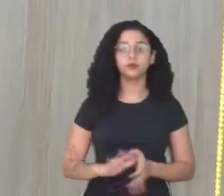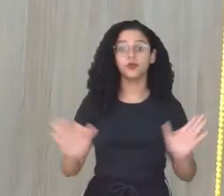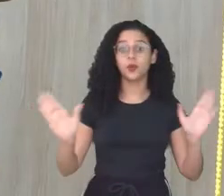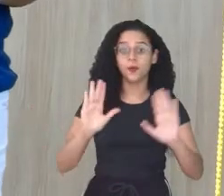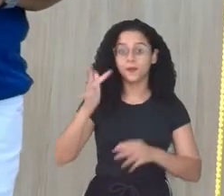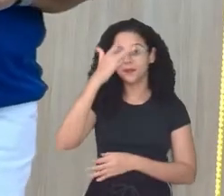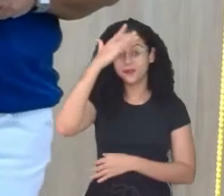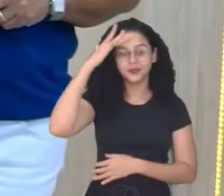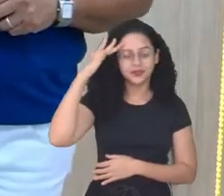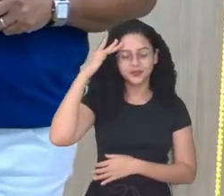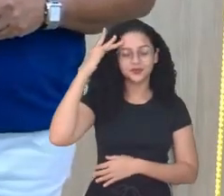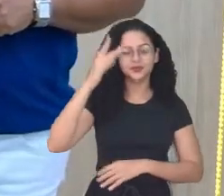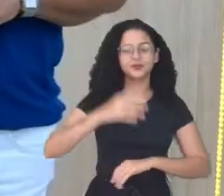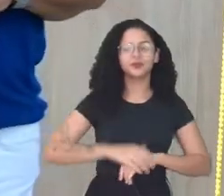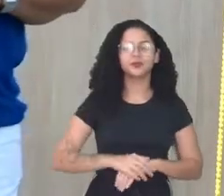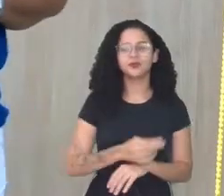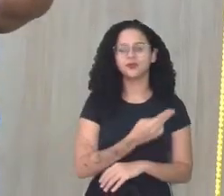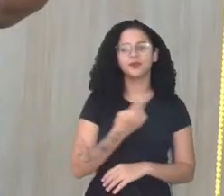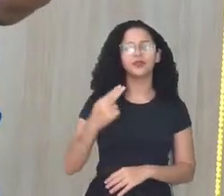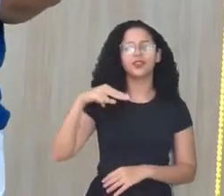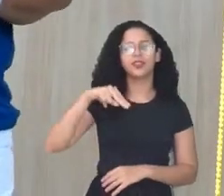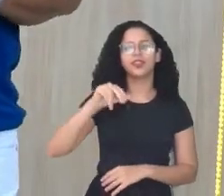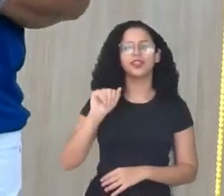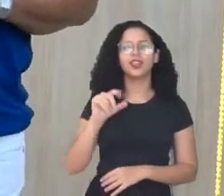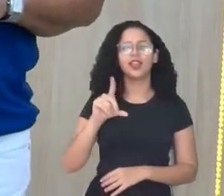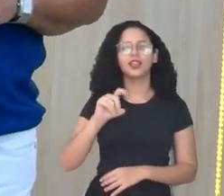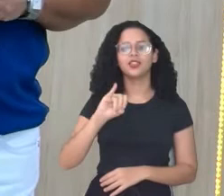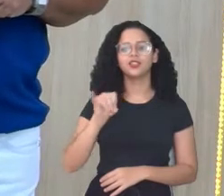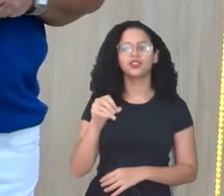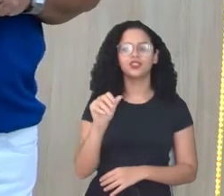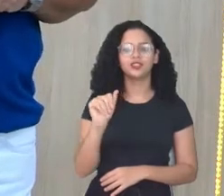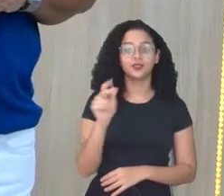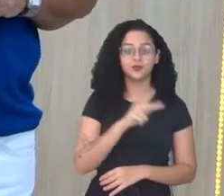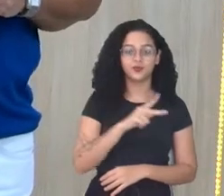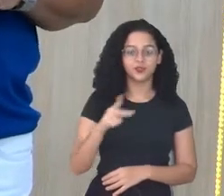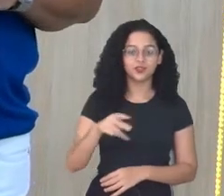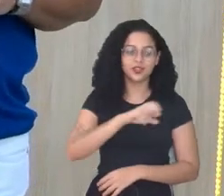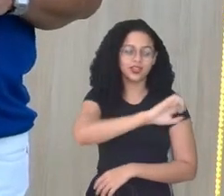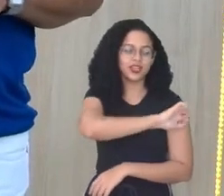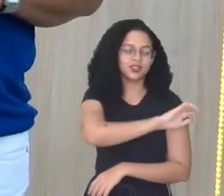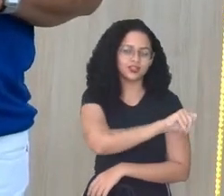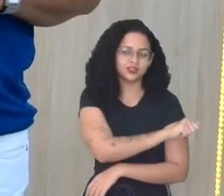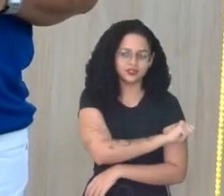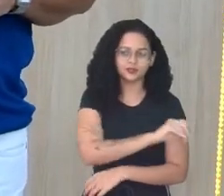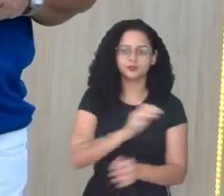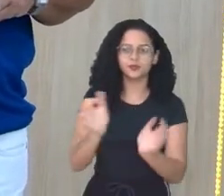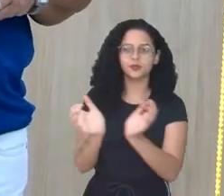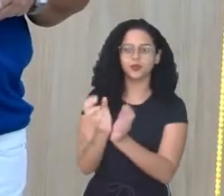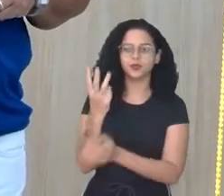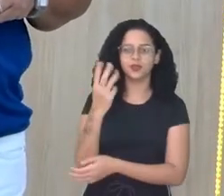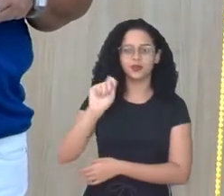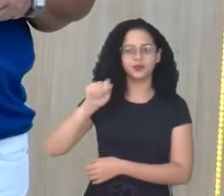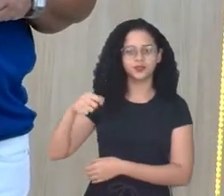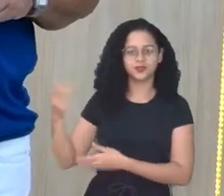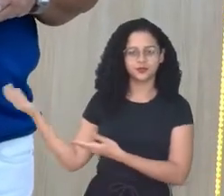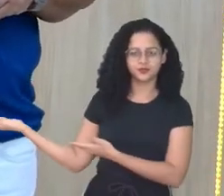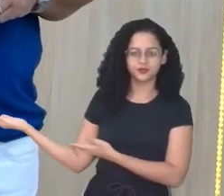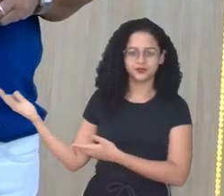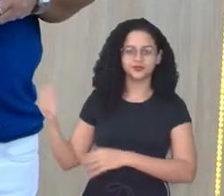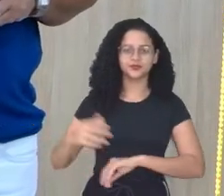Olá pessoal, eu me chamo Nádia, professora do EJA, módulo 3, meu